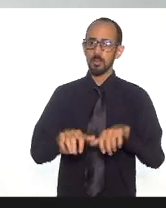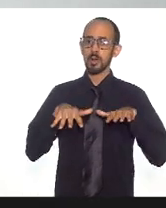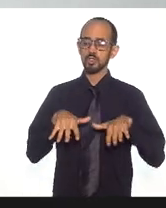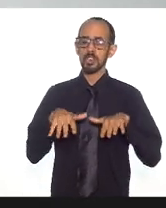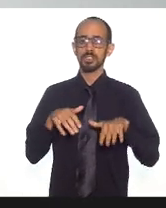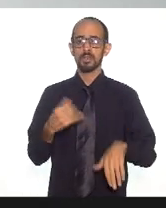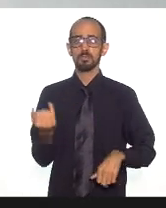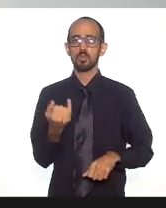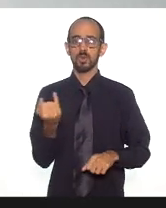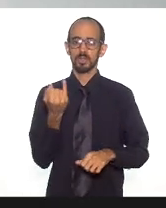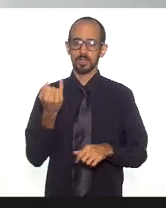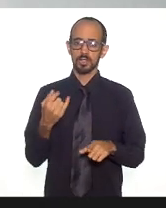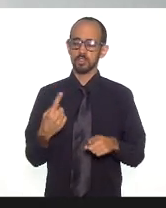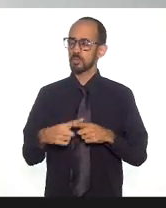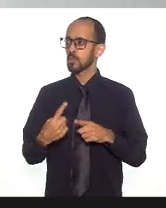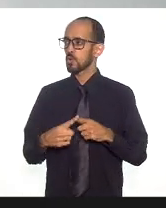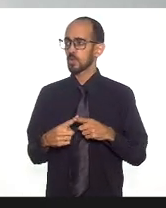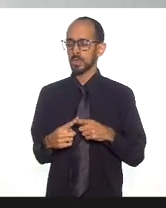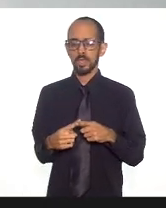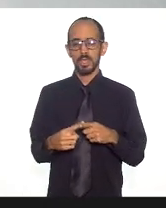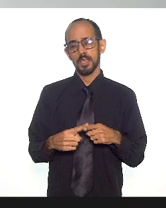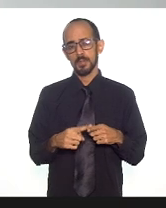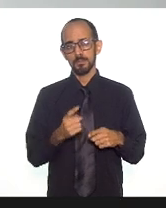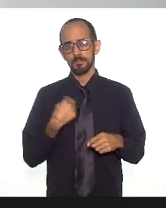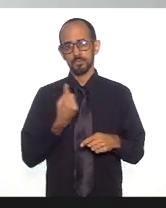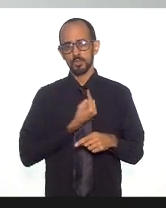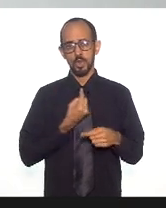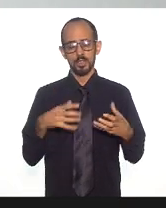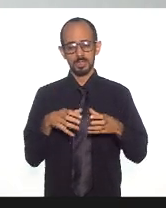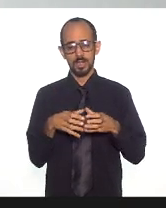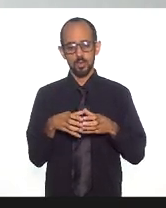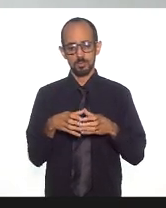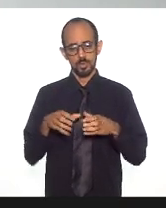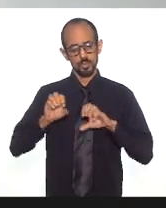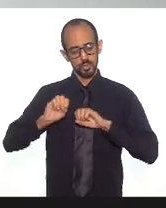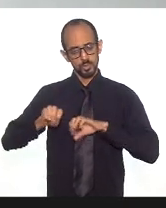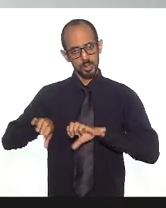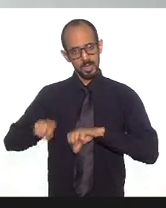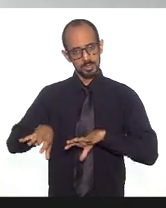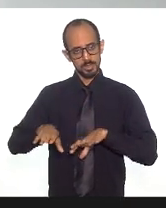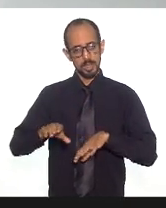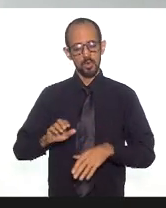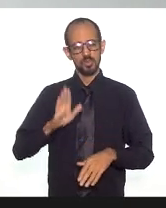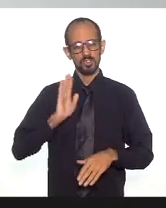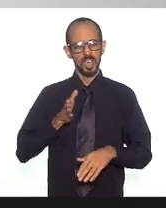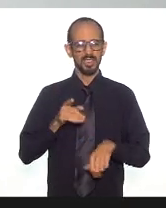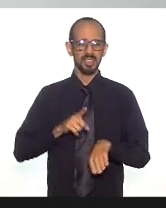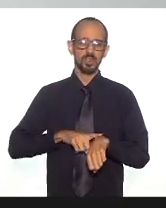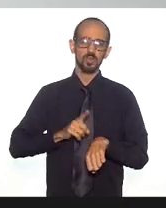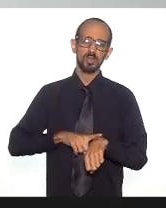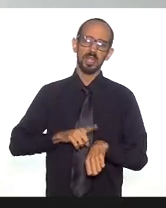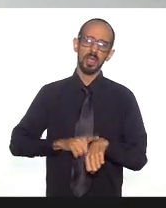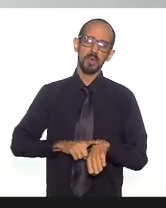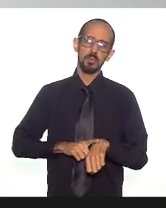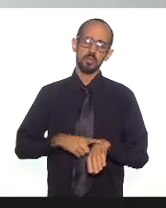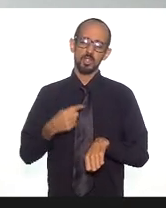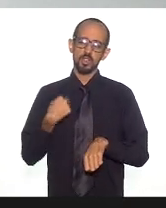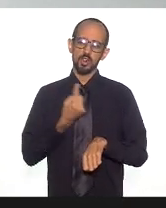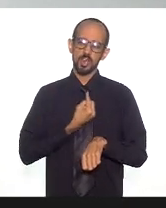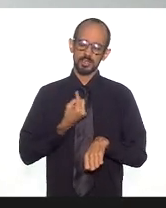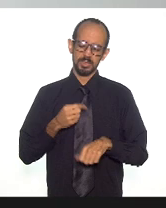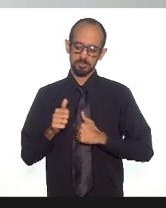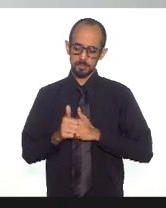importante, porque nós, na Comissão de Educação, já há algum tempo, temos perseguido, né, um